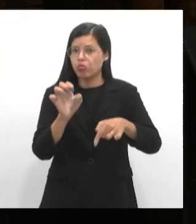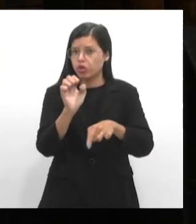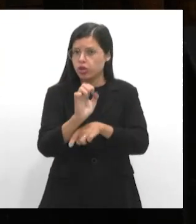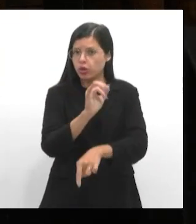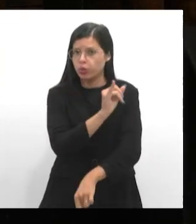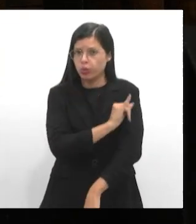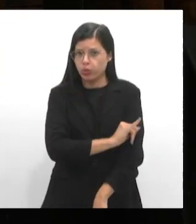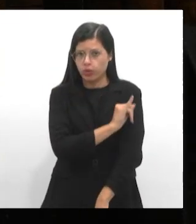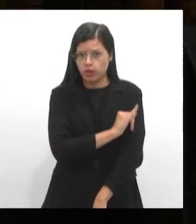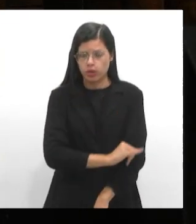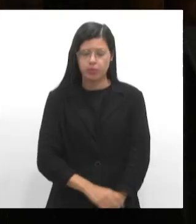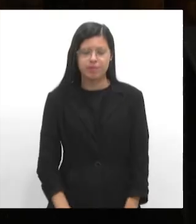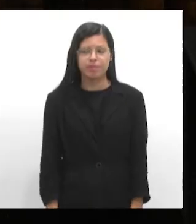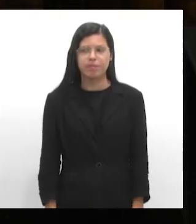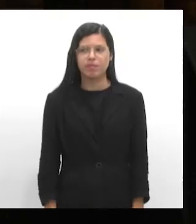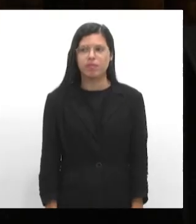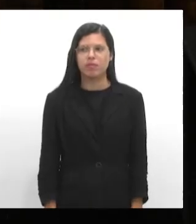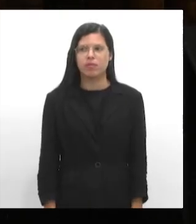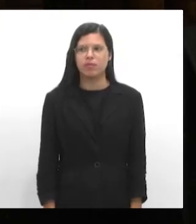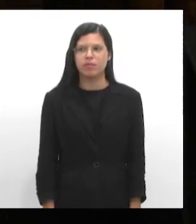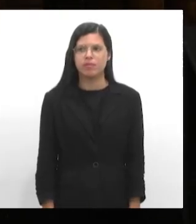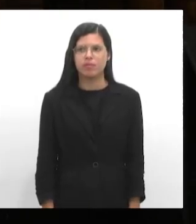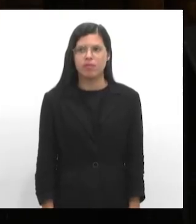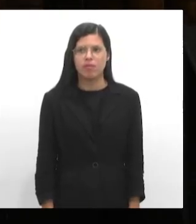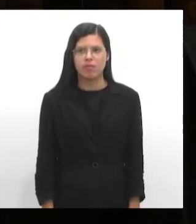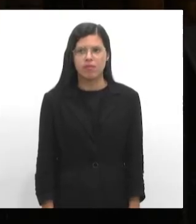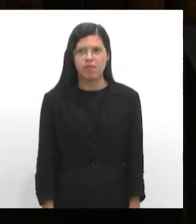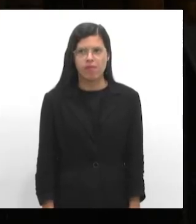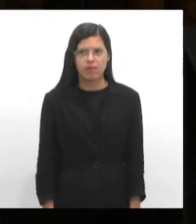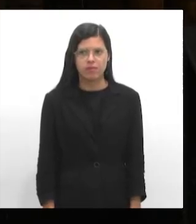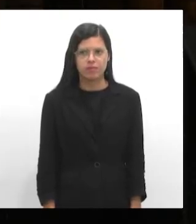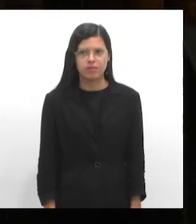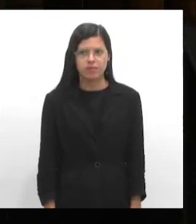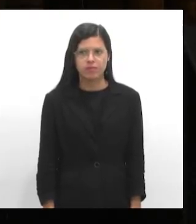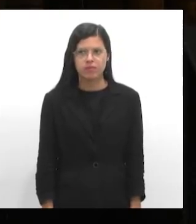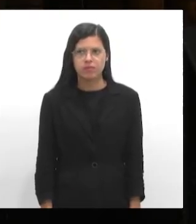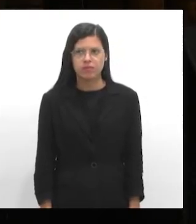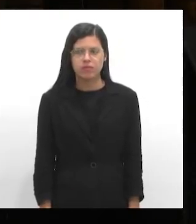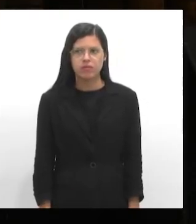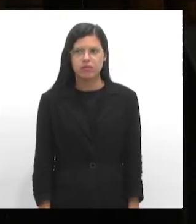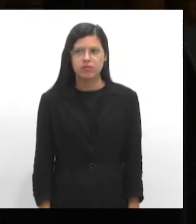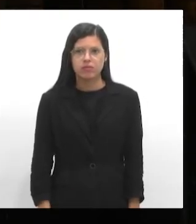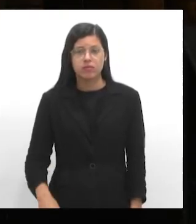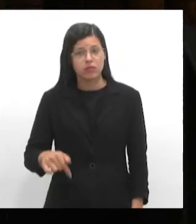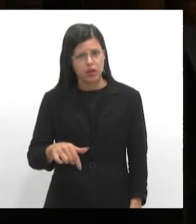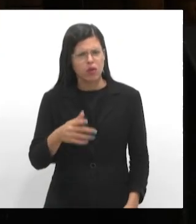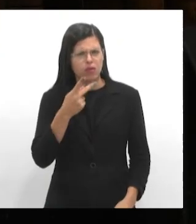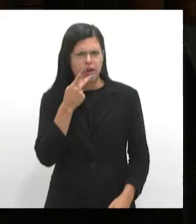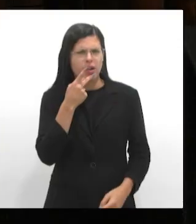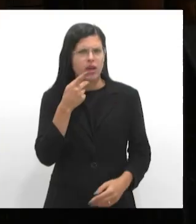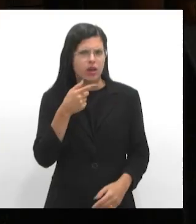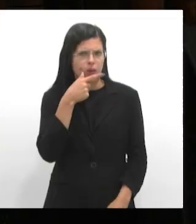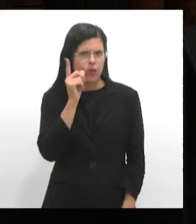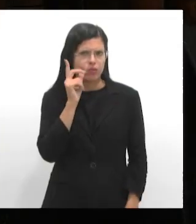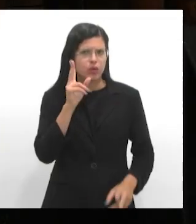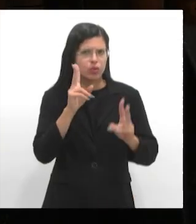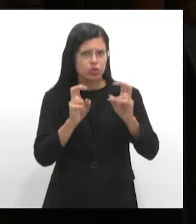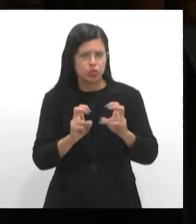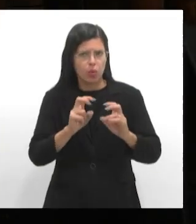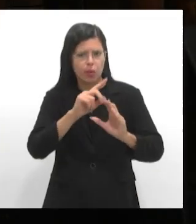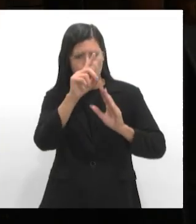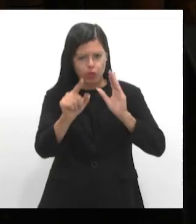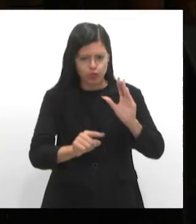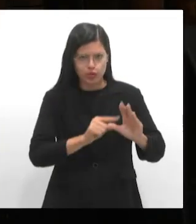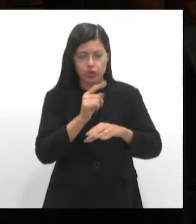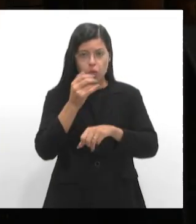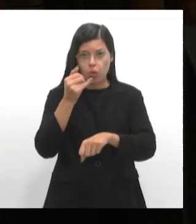do Rio de Janeiro. Eu pontuei aqui a cadeia produtiva do aço, que sofreu